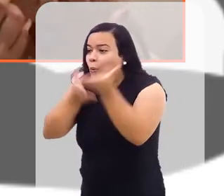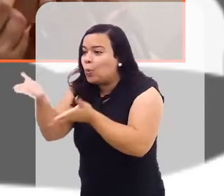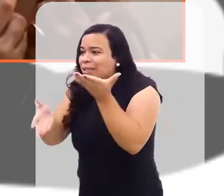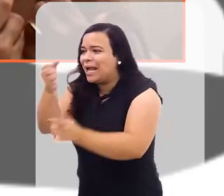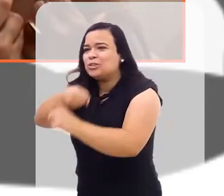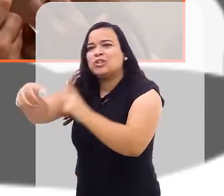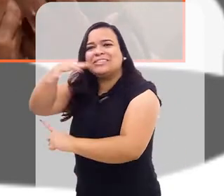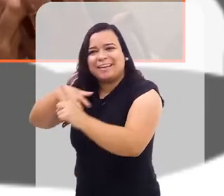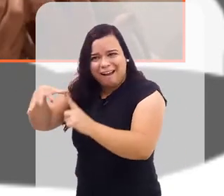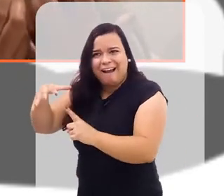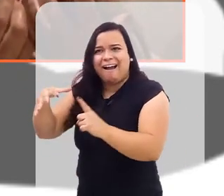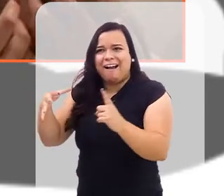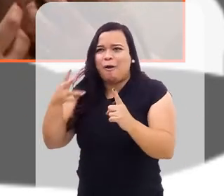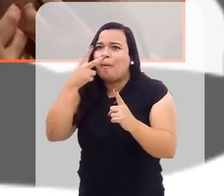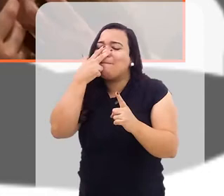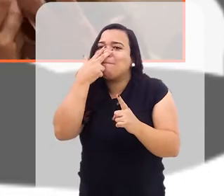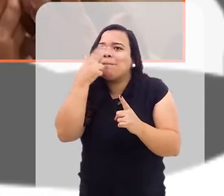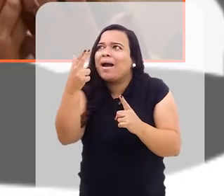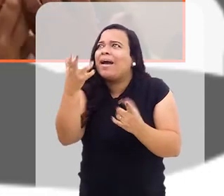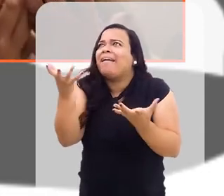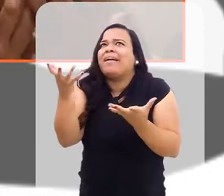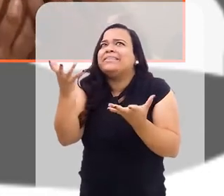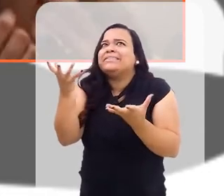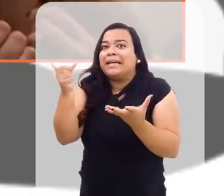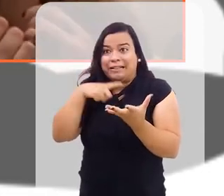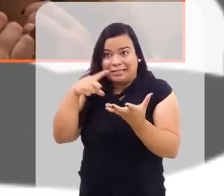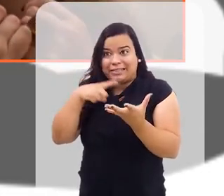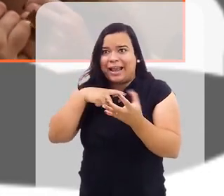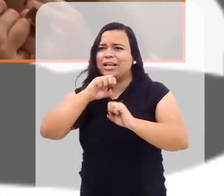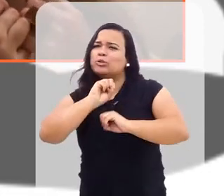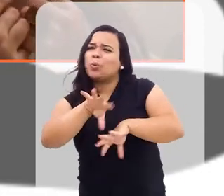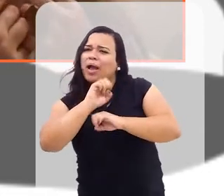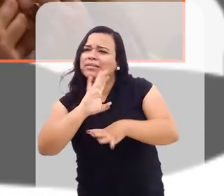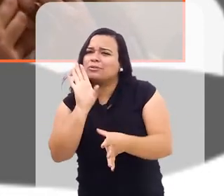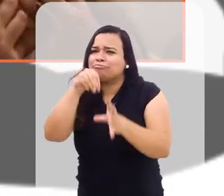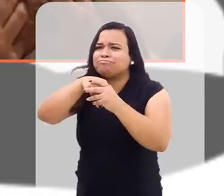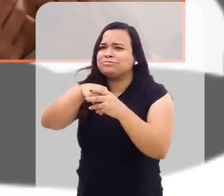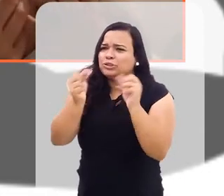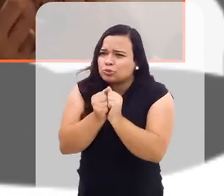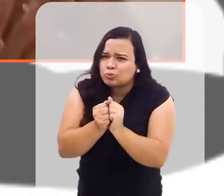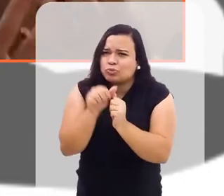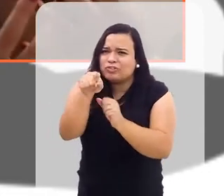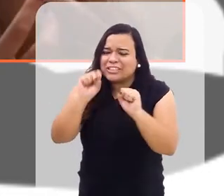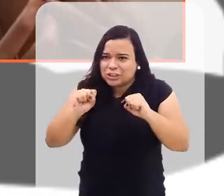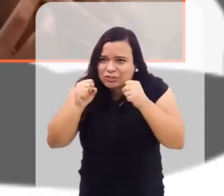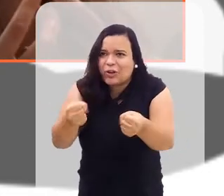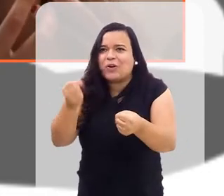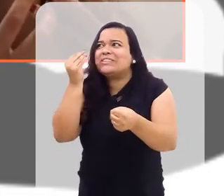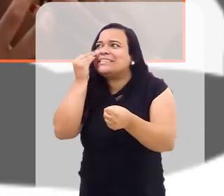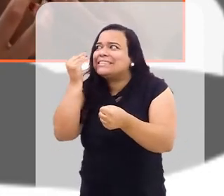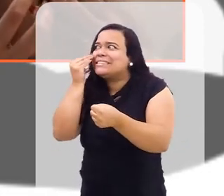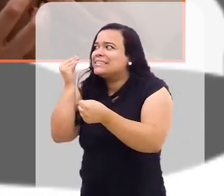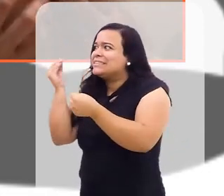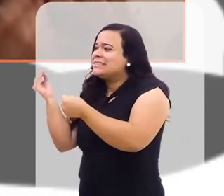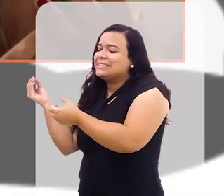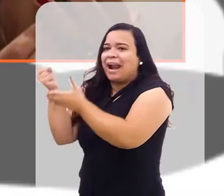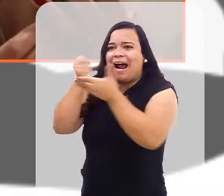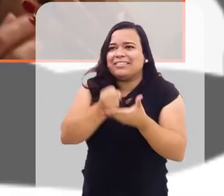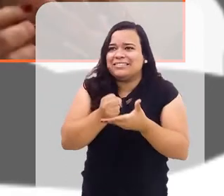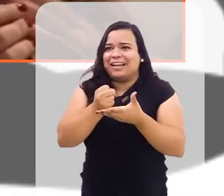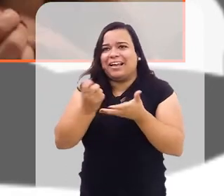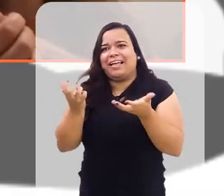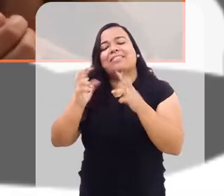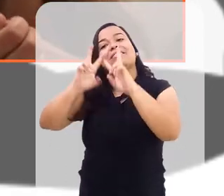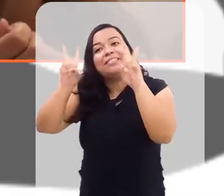mensagem por trás disso, alguma coisa educativa, né? E você busca trazer temas